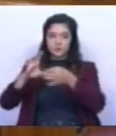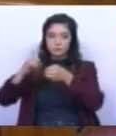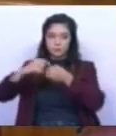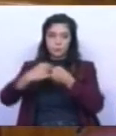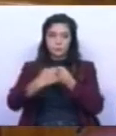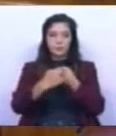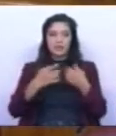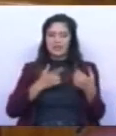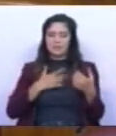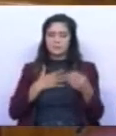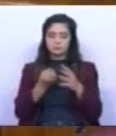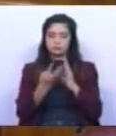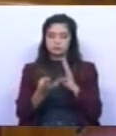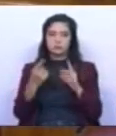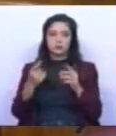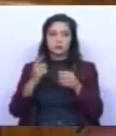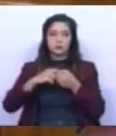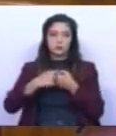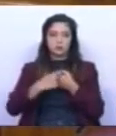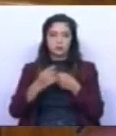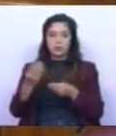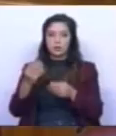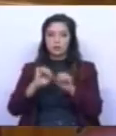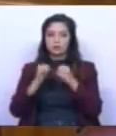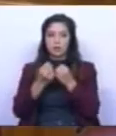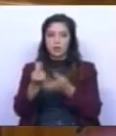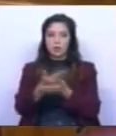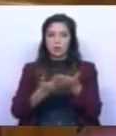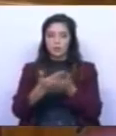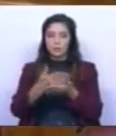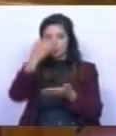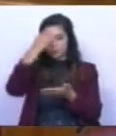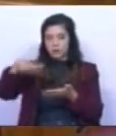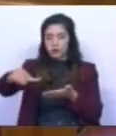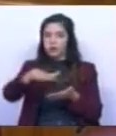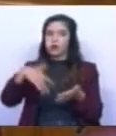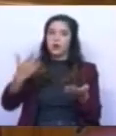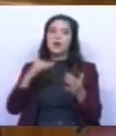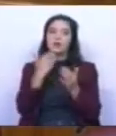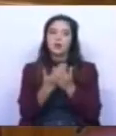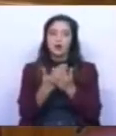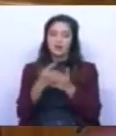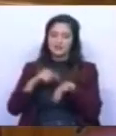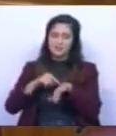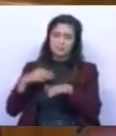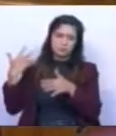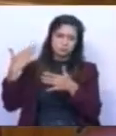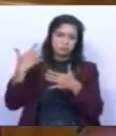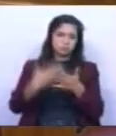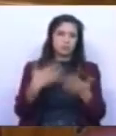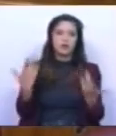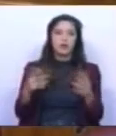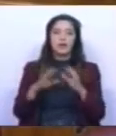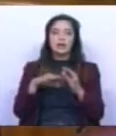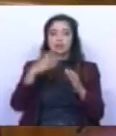entidades representativas dos vários setores socioeconómicos da Península de Setúbal, têm vindo ao longo do tempo a denunciar que a Península de Setúbal